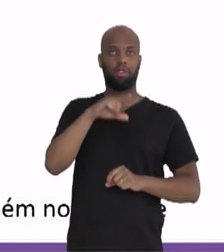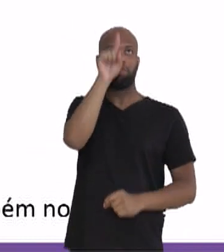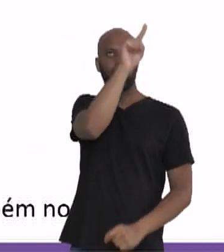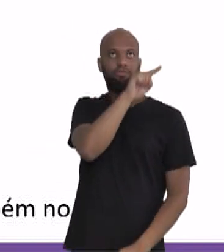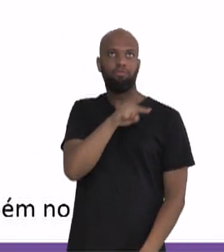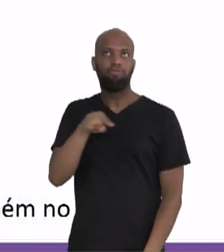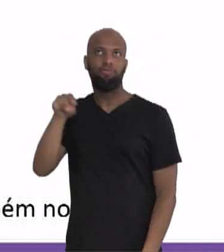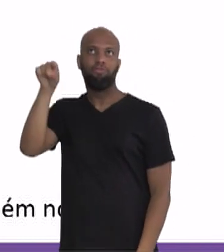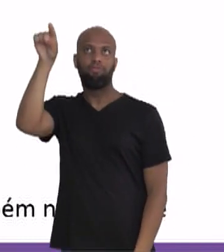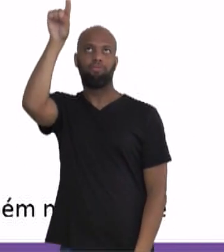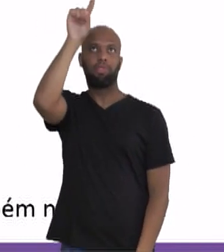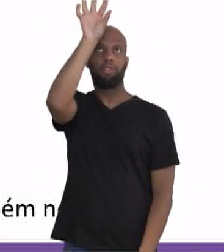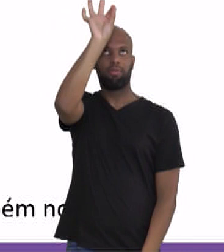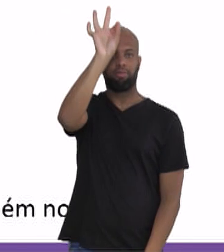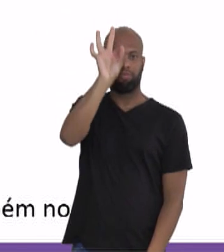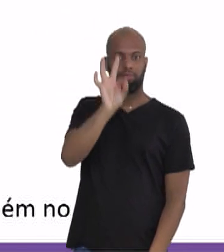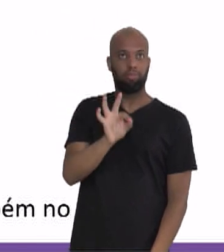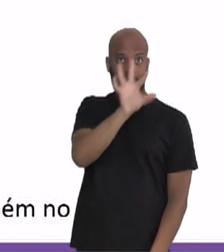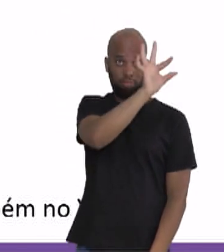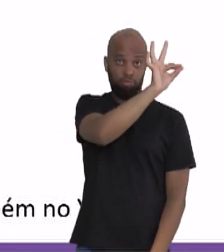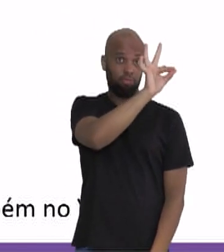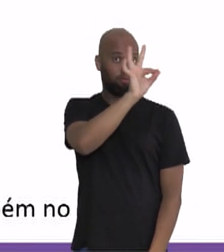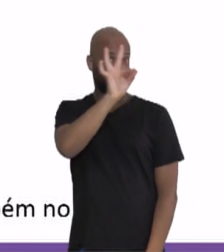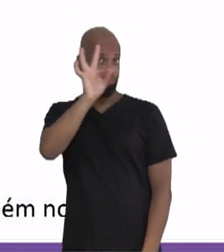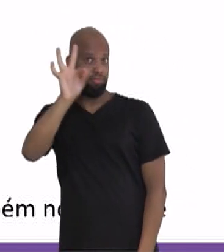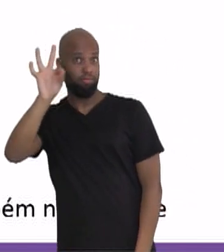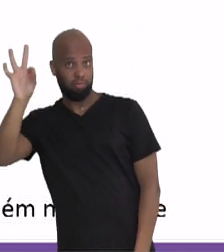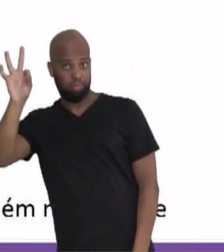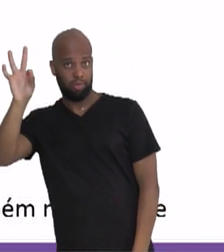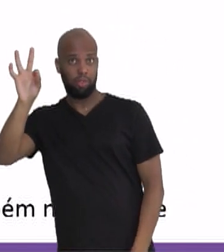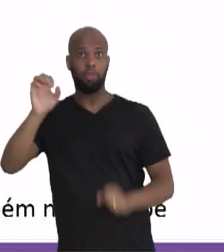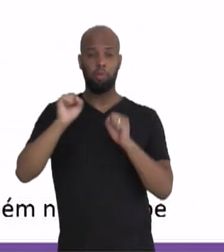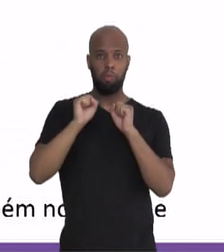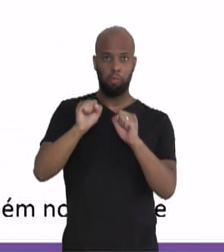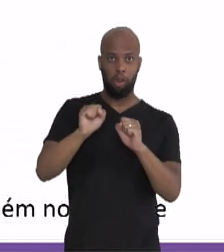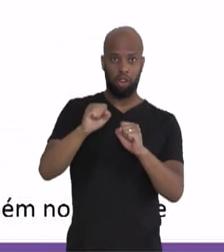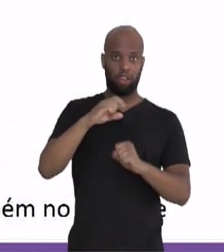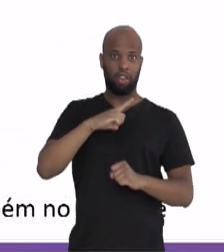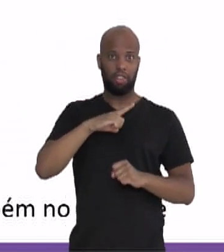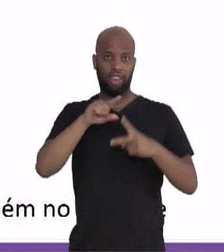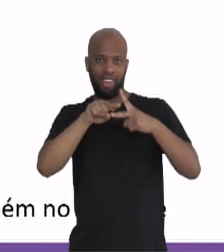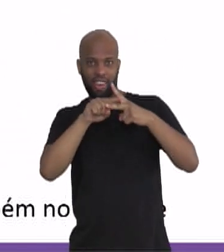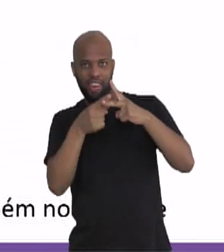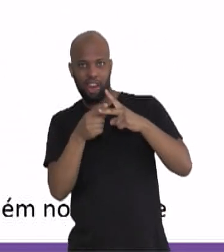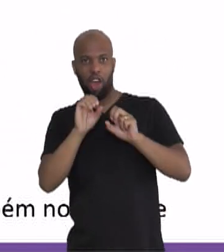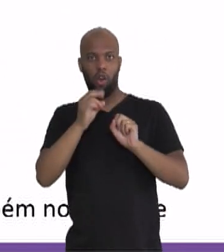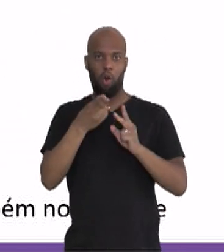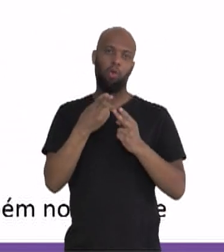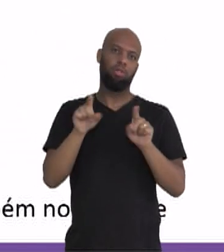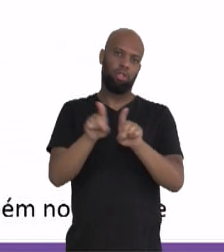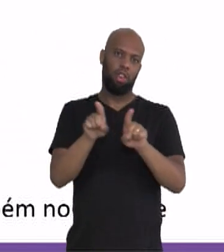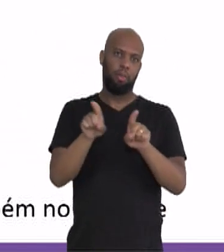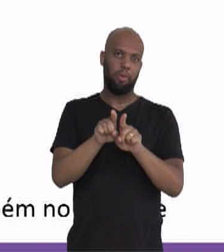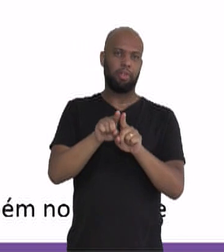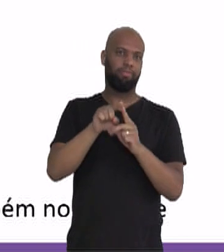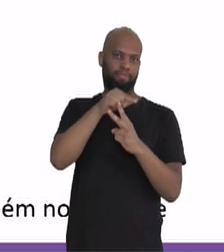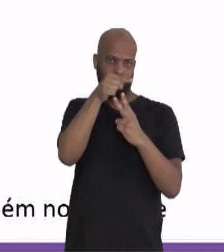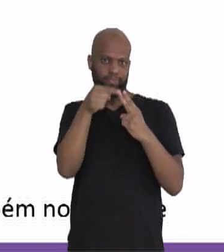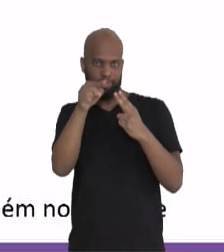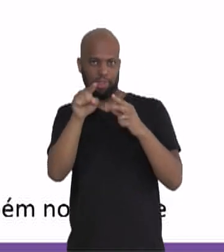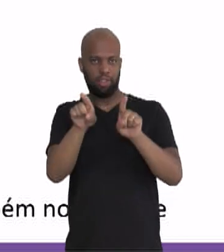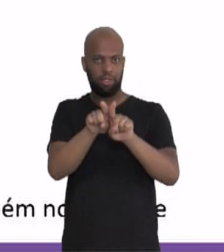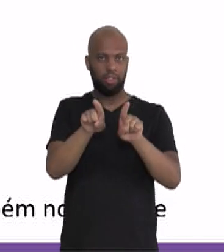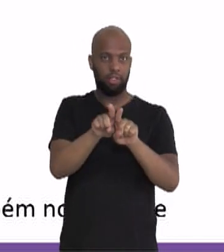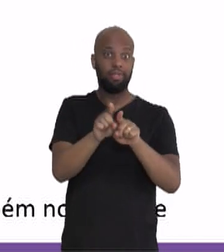trigonométrico. Aquele círculo que a gente divide em vários ângulos, pode ser em grau, em pi radiano, tá? E ali dentro a gente vai começar